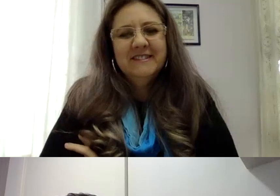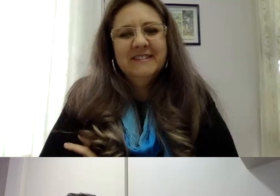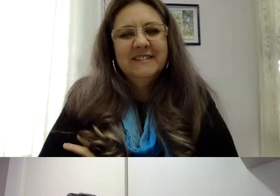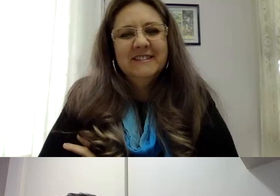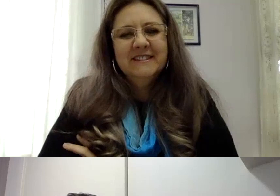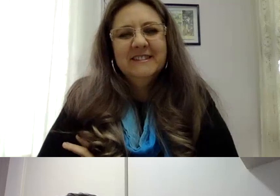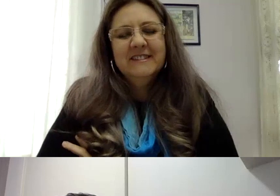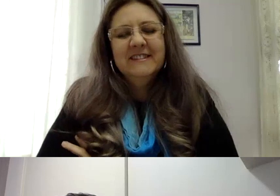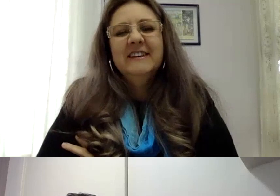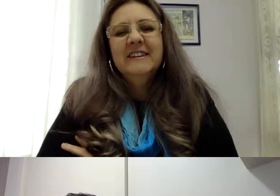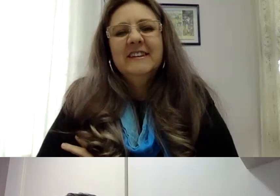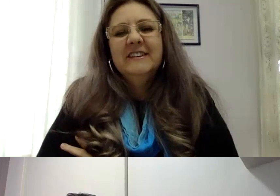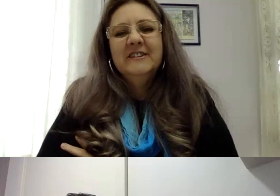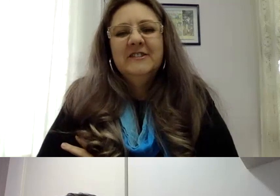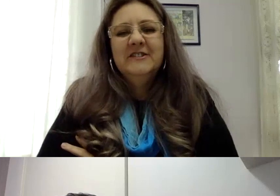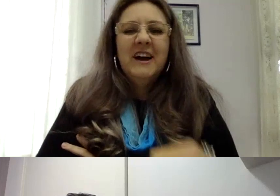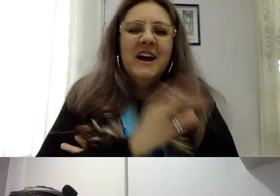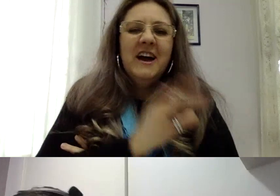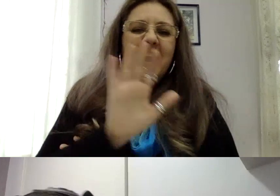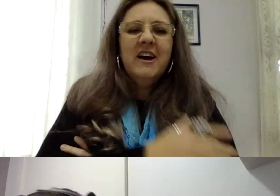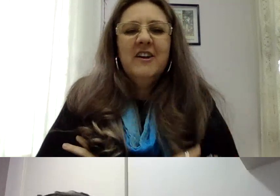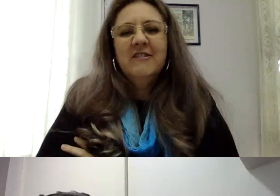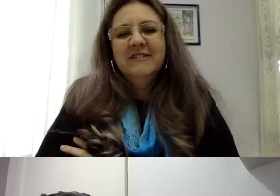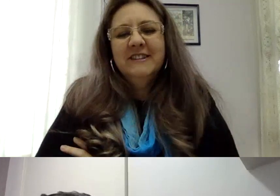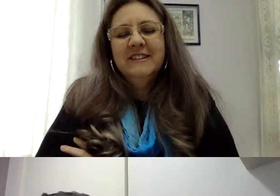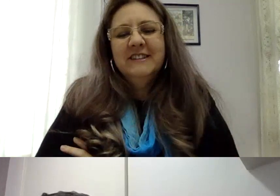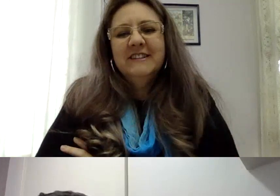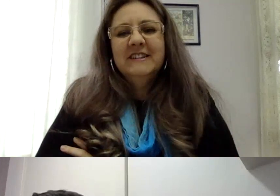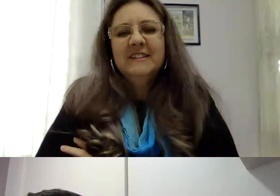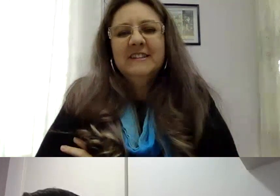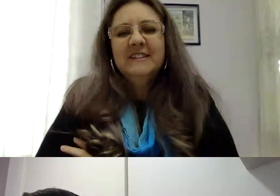Tchau. Tchau, Carol. Tchau.